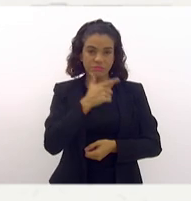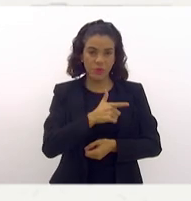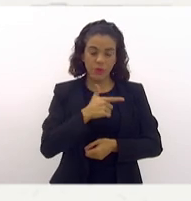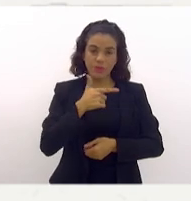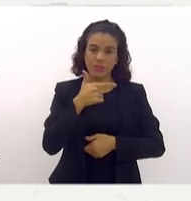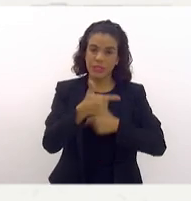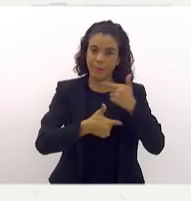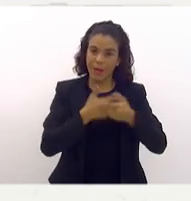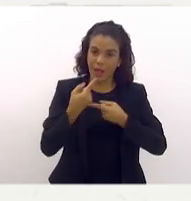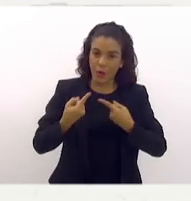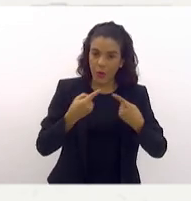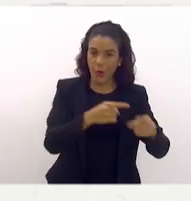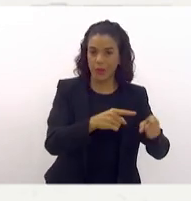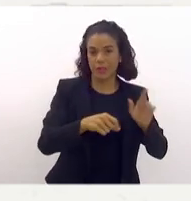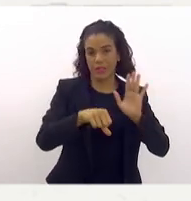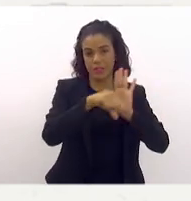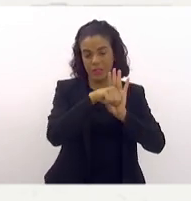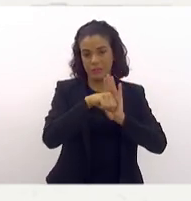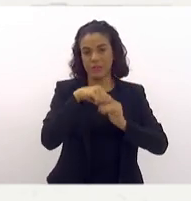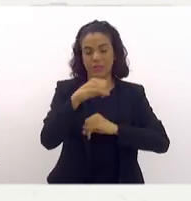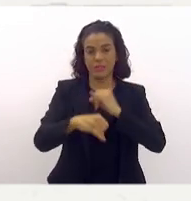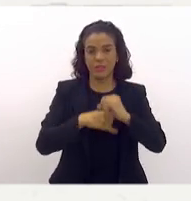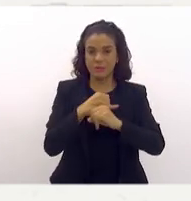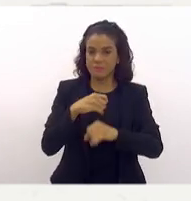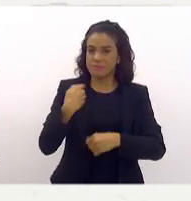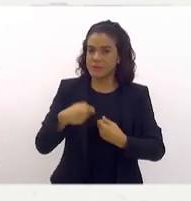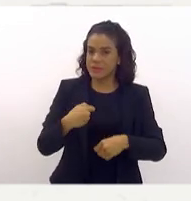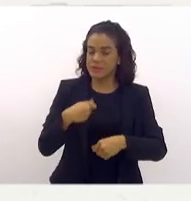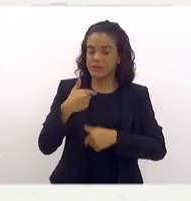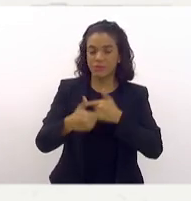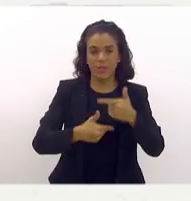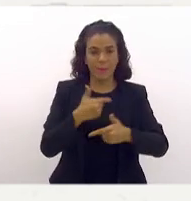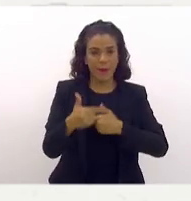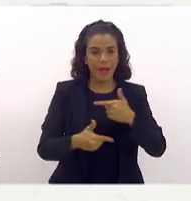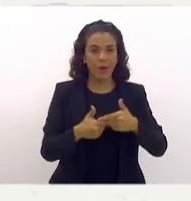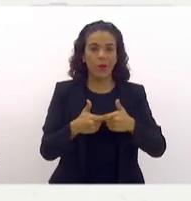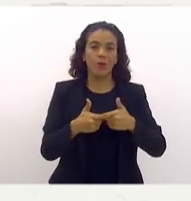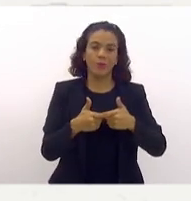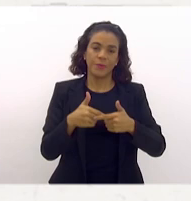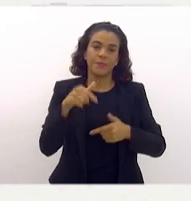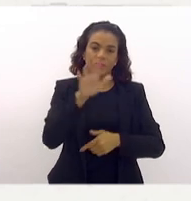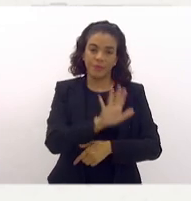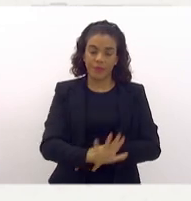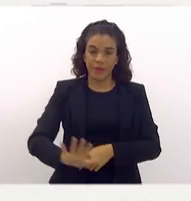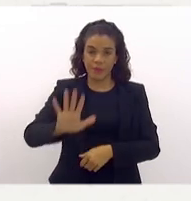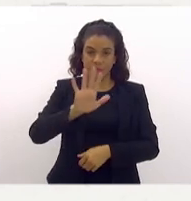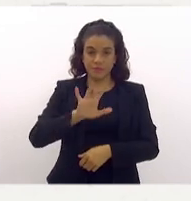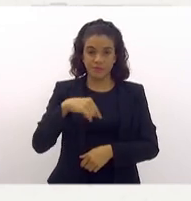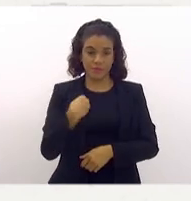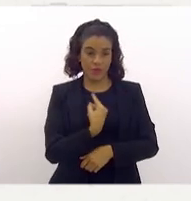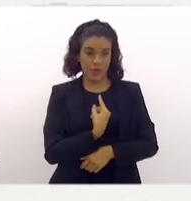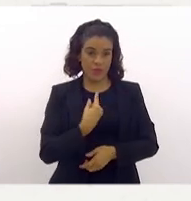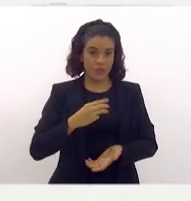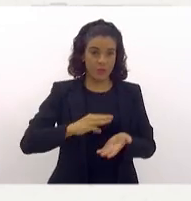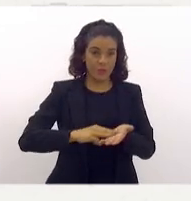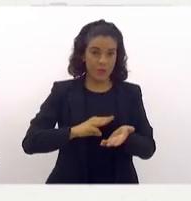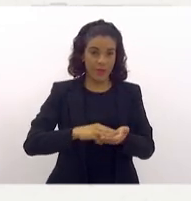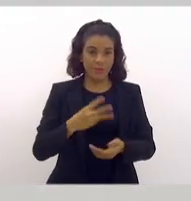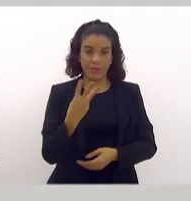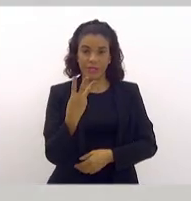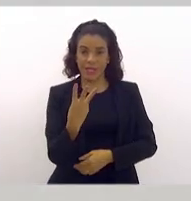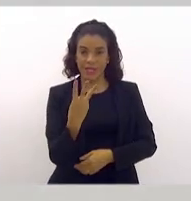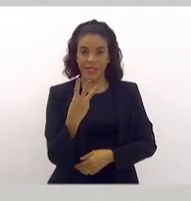na internet, a gente precisa ter também uma atuação transnacional. Então, nós somos membros de três